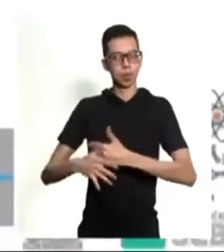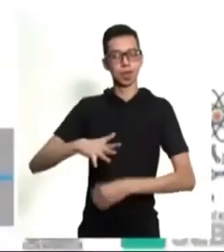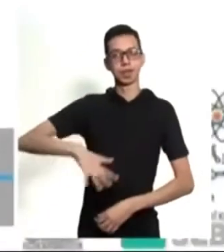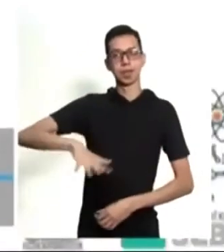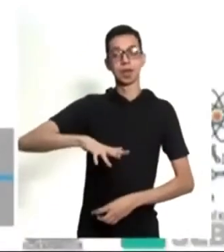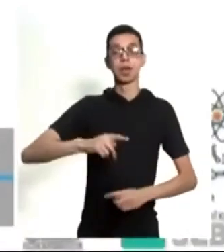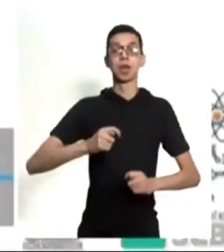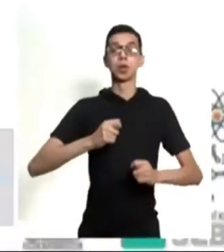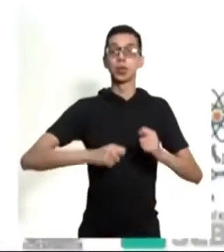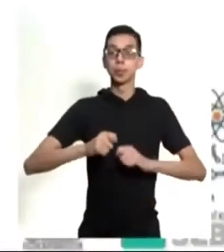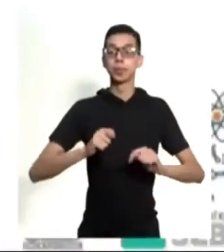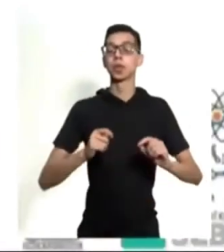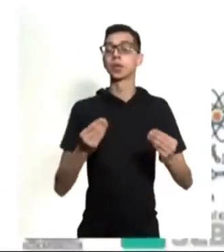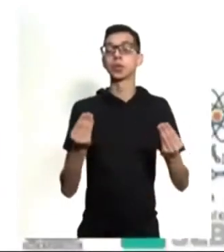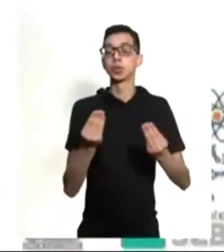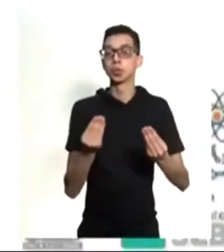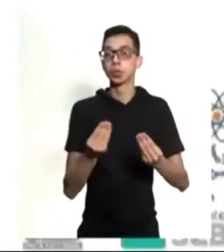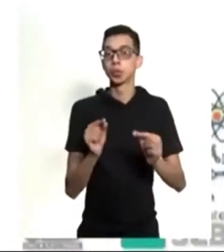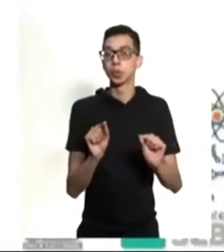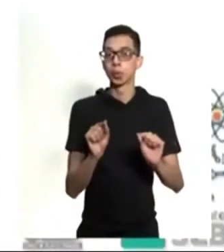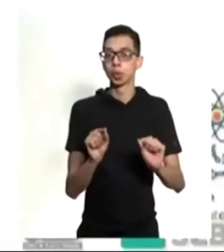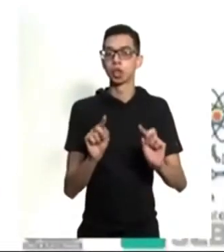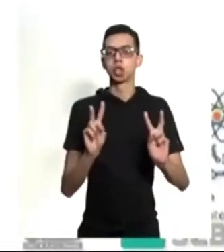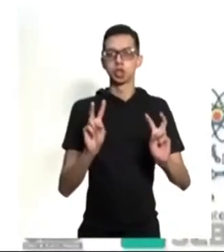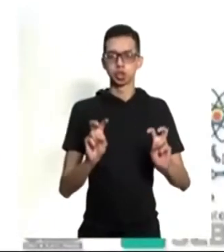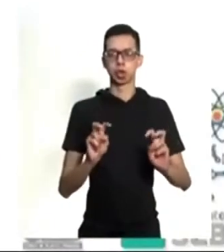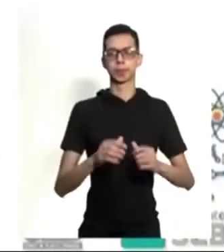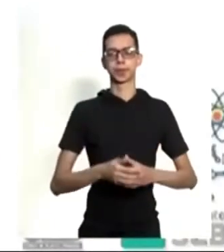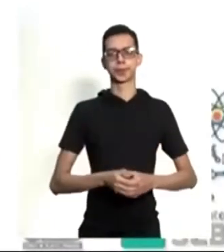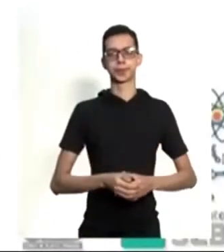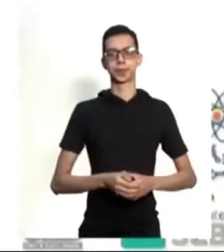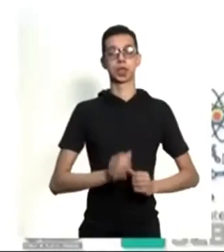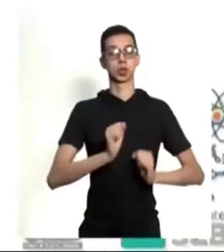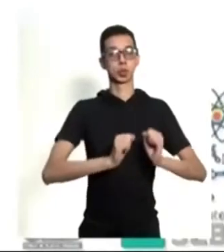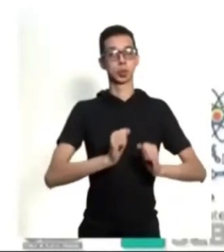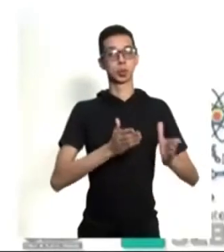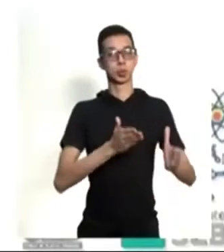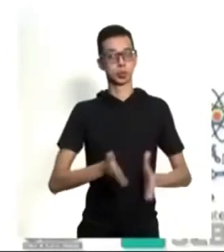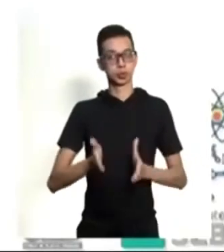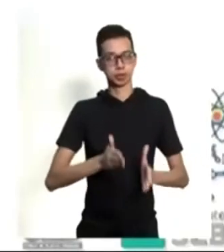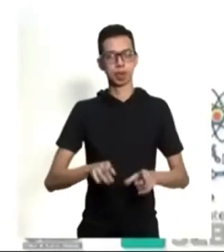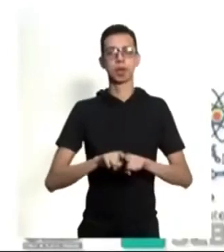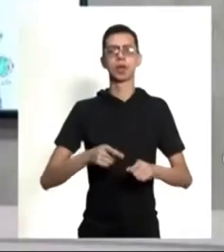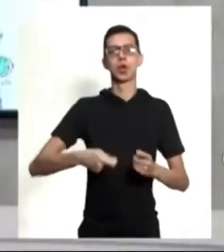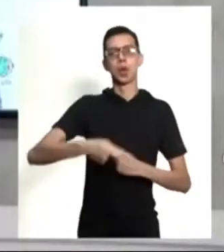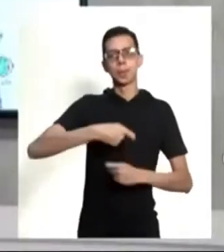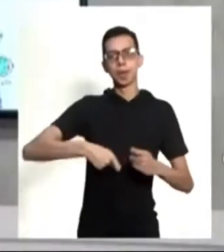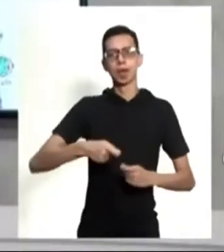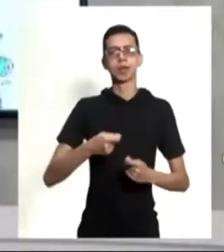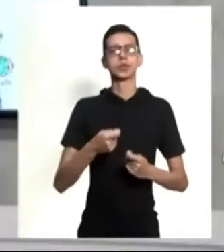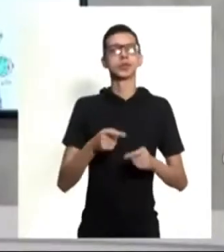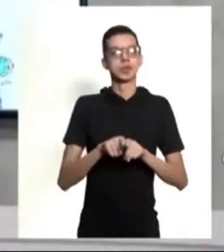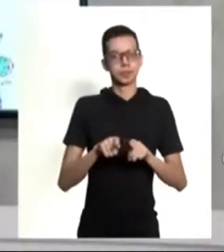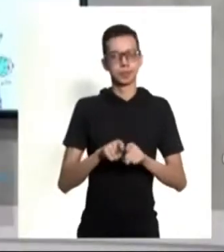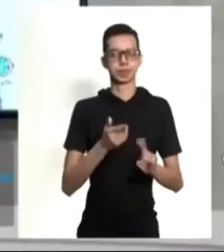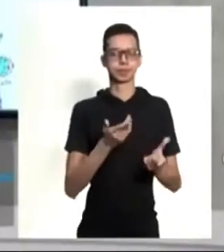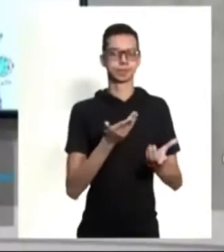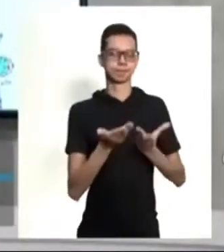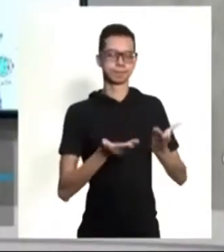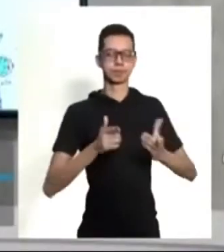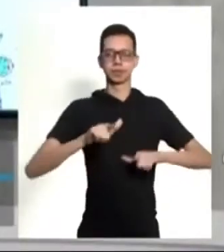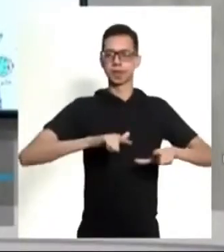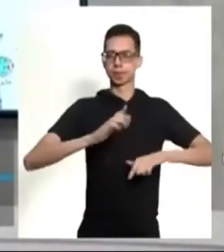urbanas está vinculada à produção industrial, ao comércio e aos serviços. Já no campo, nós temos